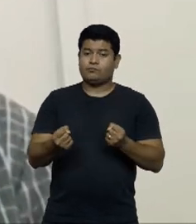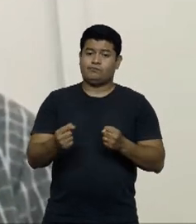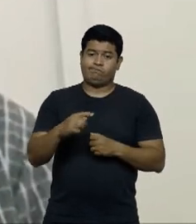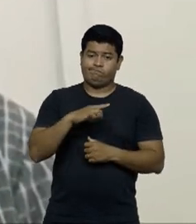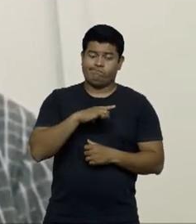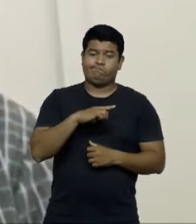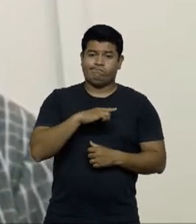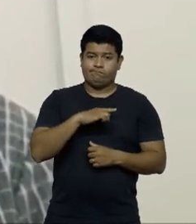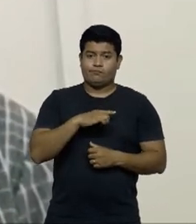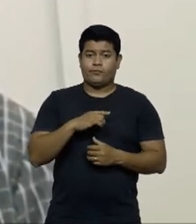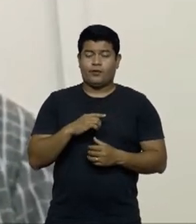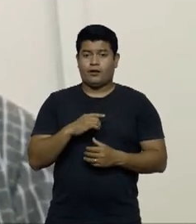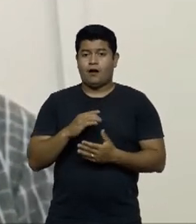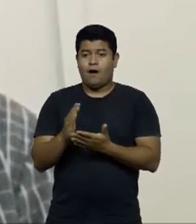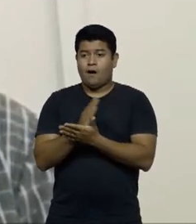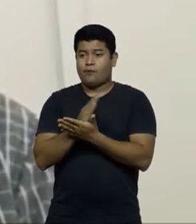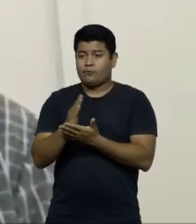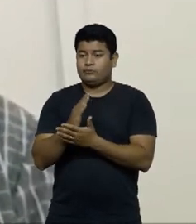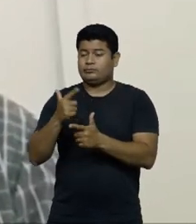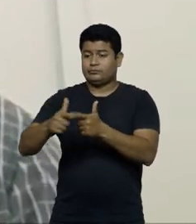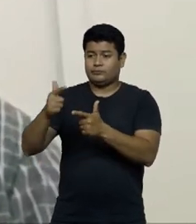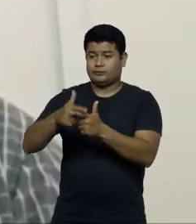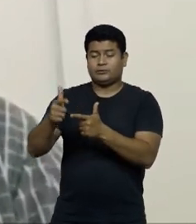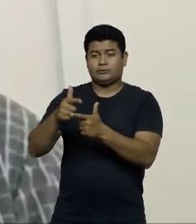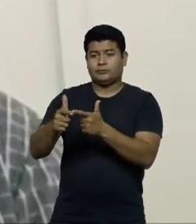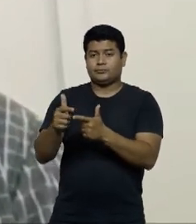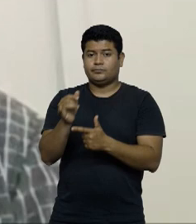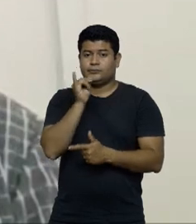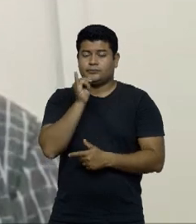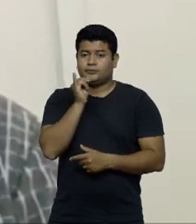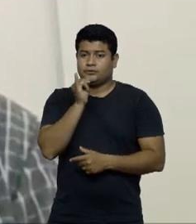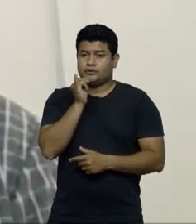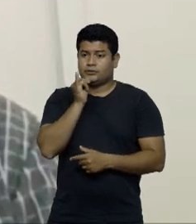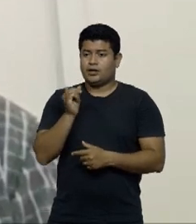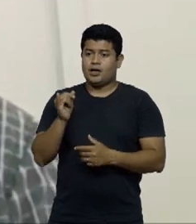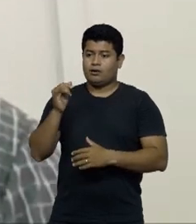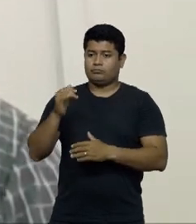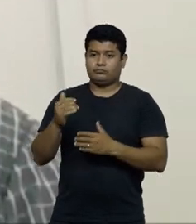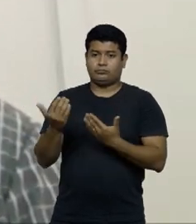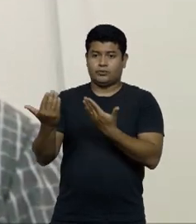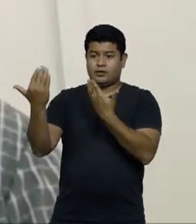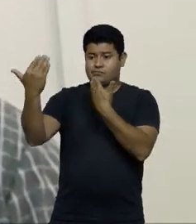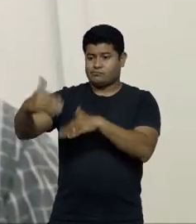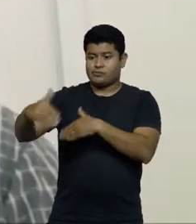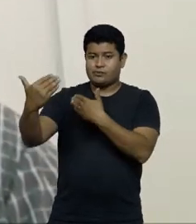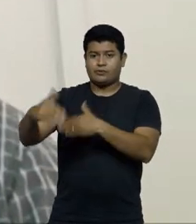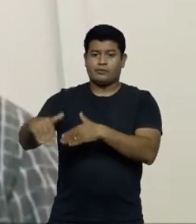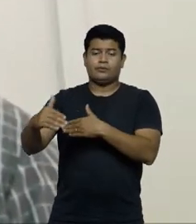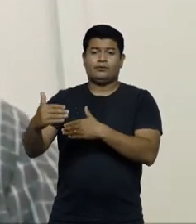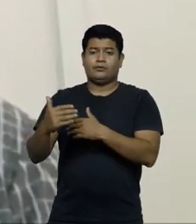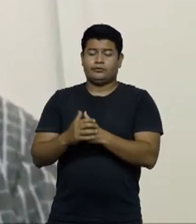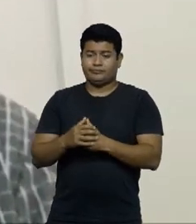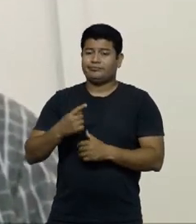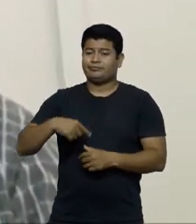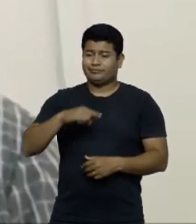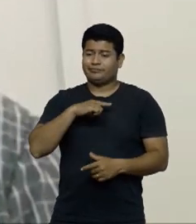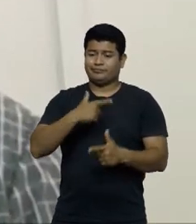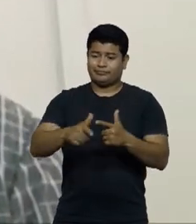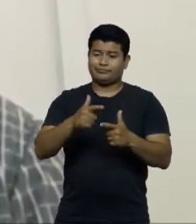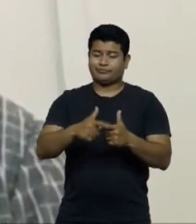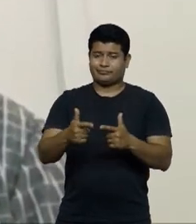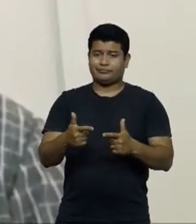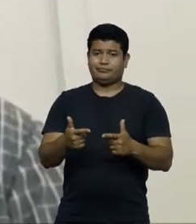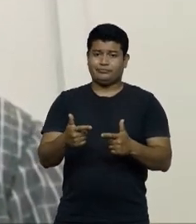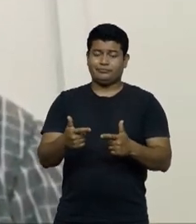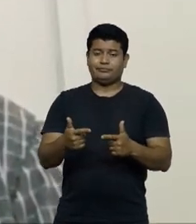tivemos alguns problemas com quais dia da execução de execução da prova seja também tem consciência mais assim